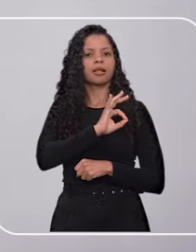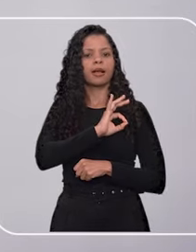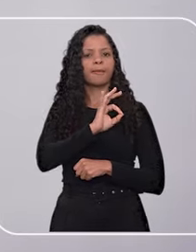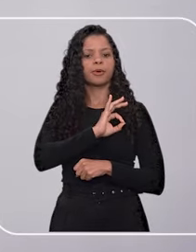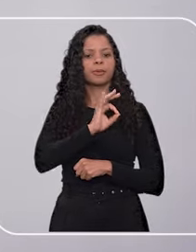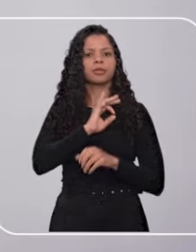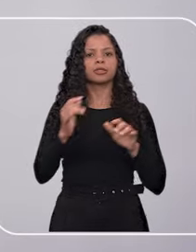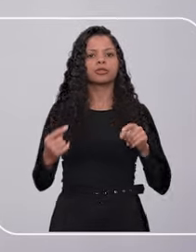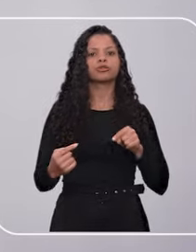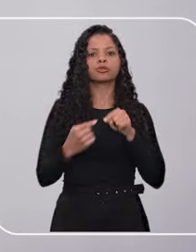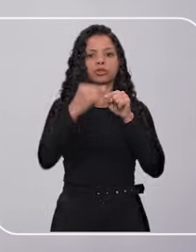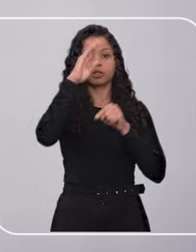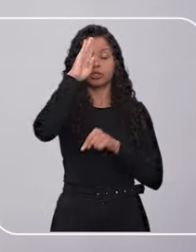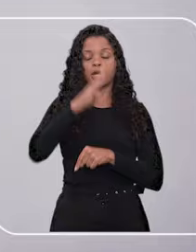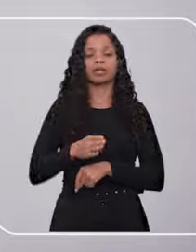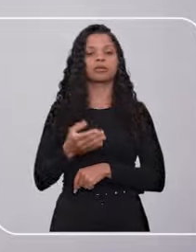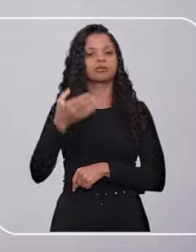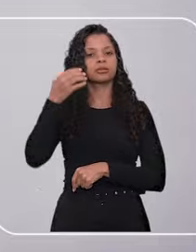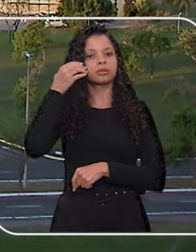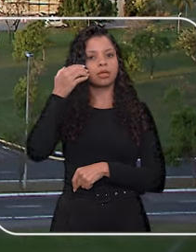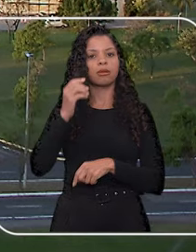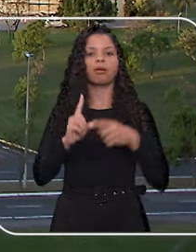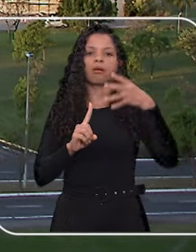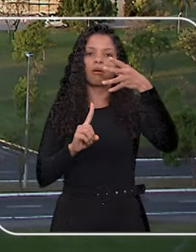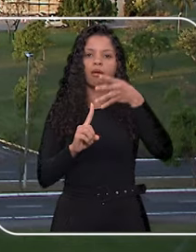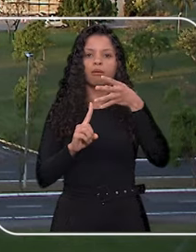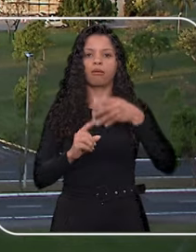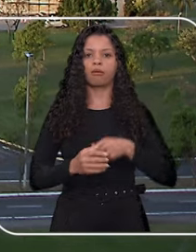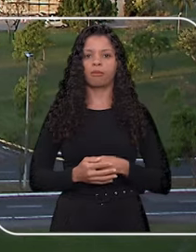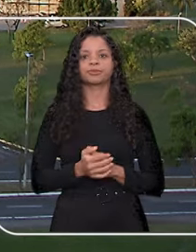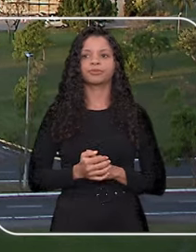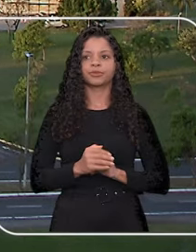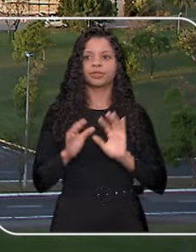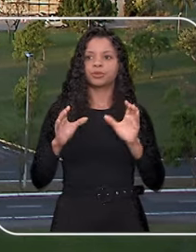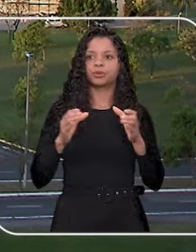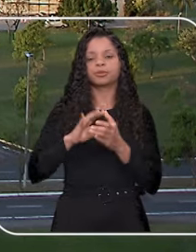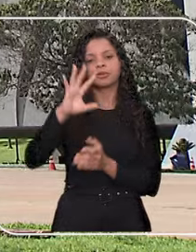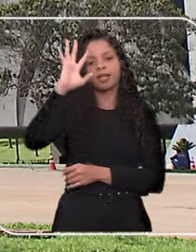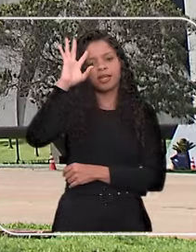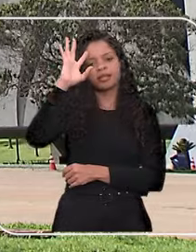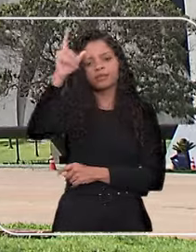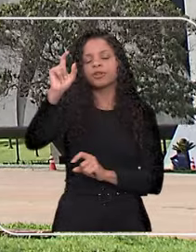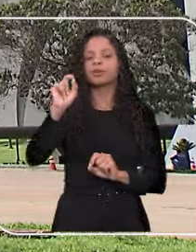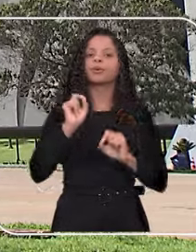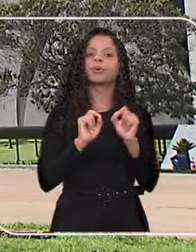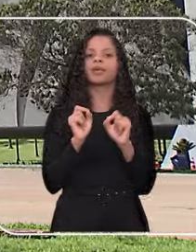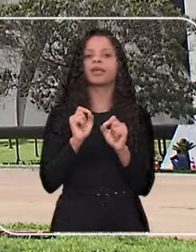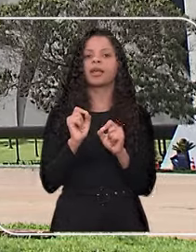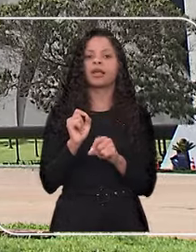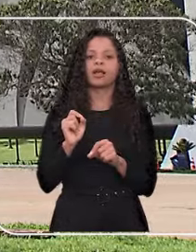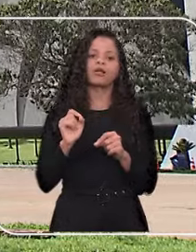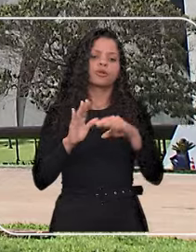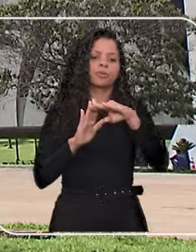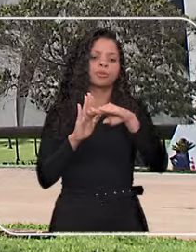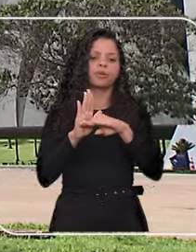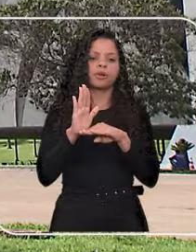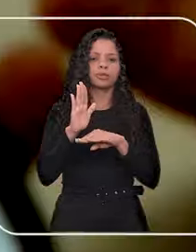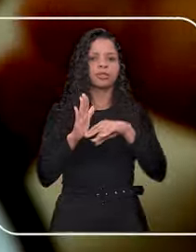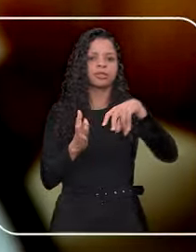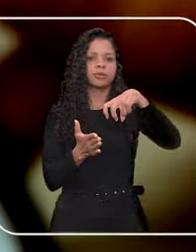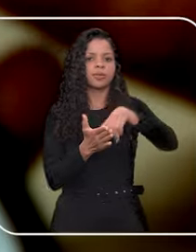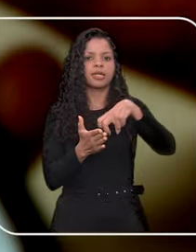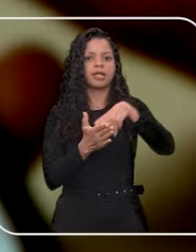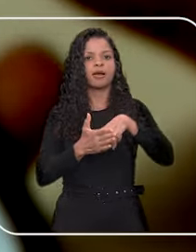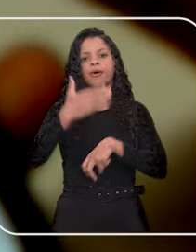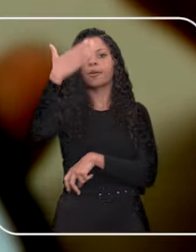direta ao celular de um réu o colegiado decidiu por unanimidade que são inadmissíveis no processo penal